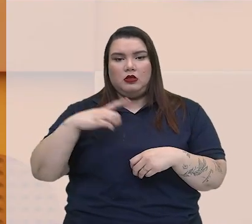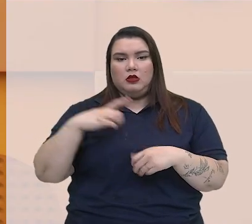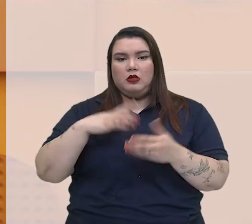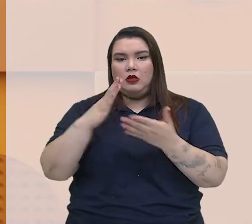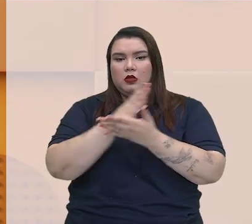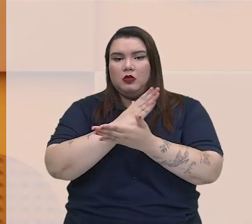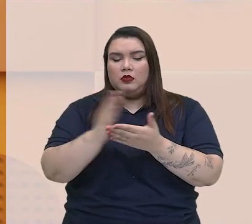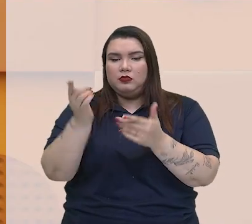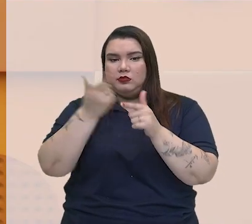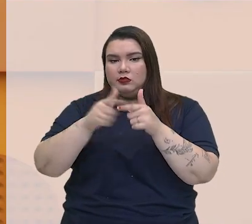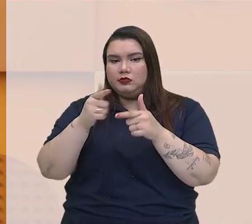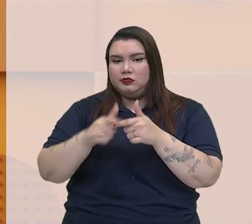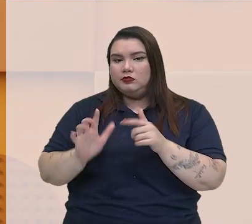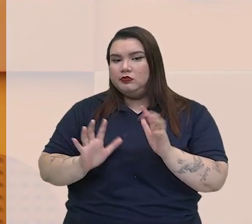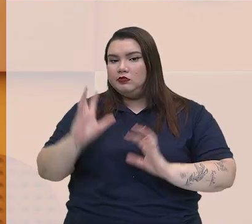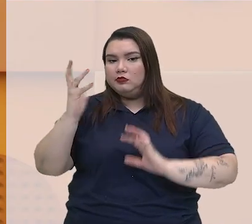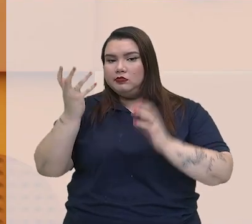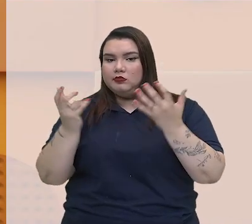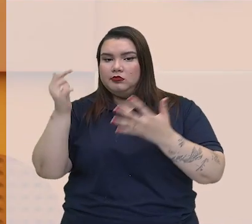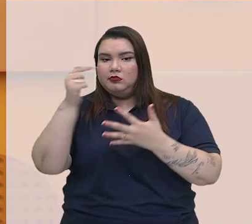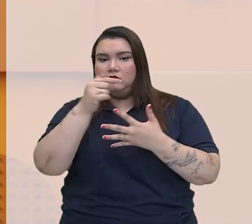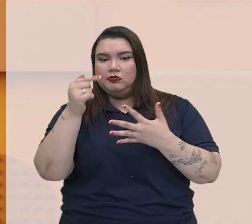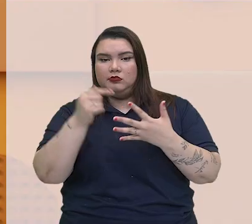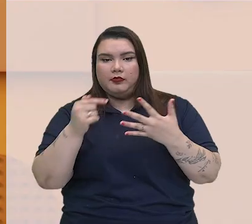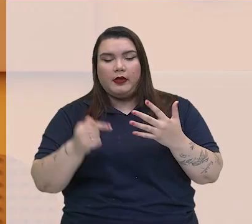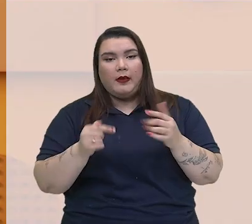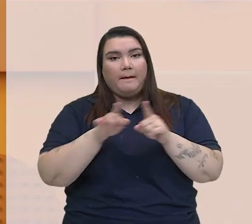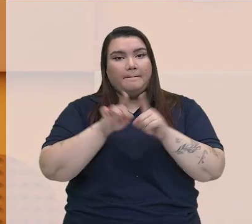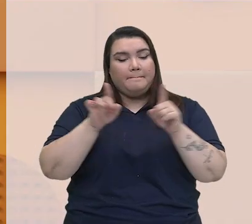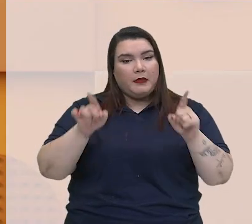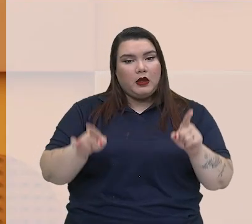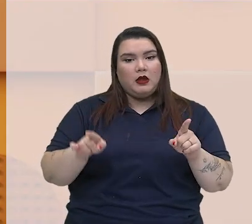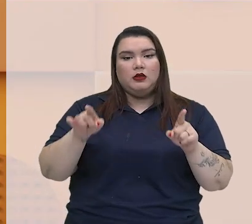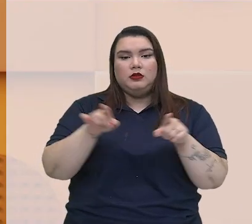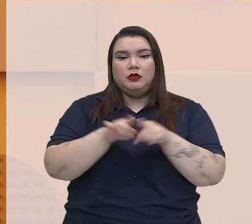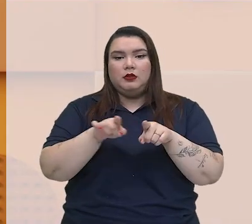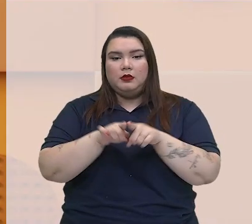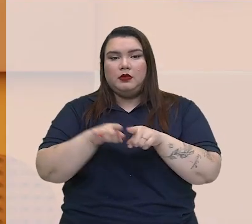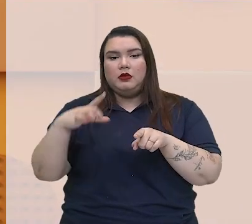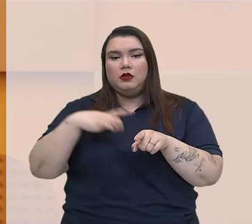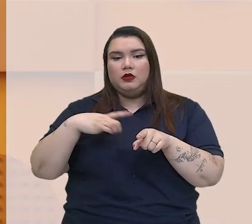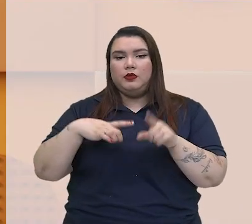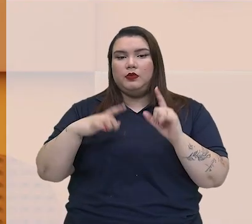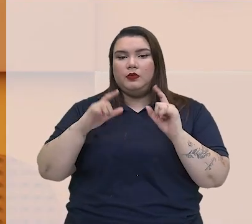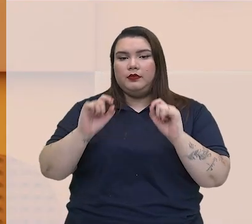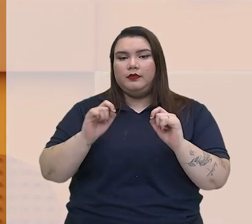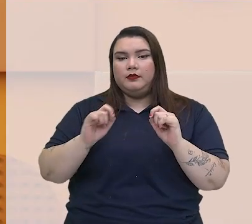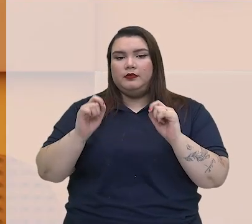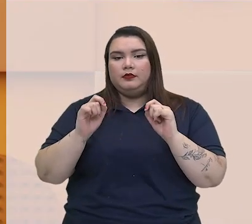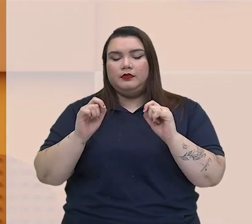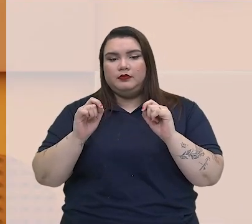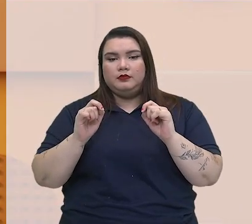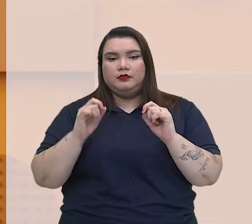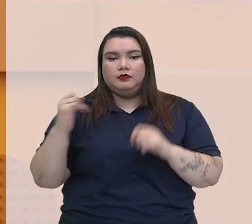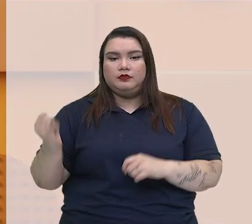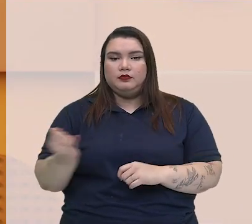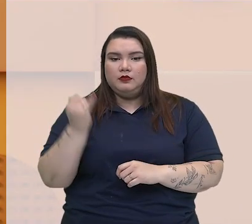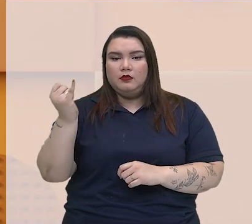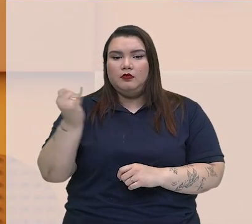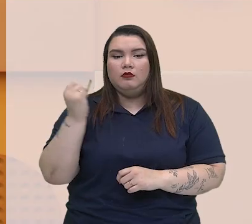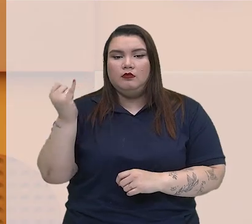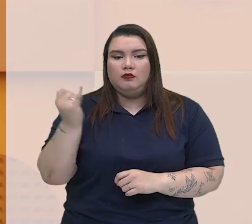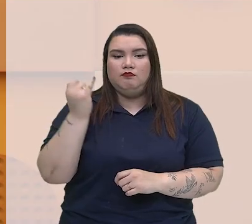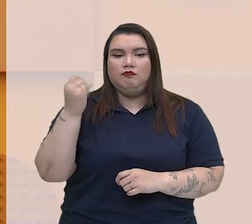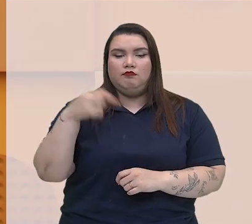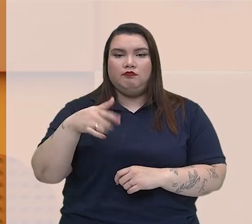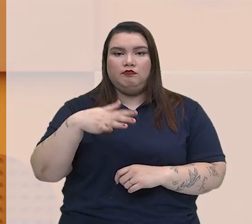aí alguns problemas que acontecem. Mas também nós temos aí a importância